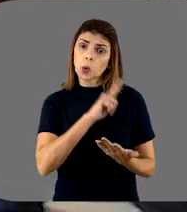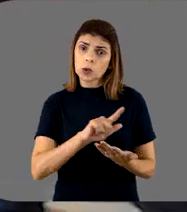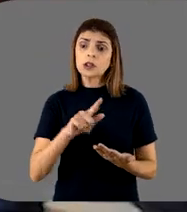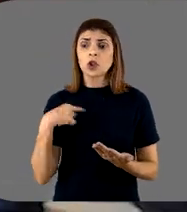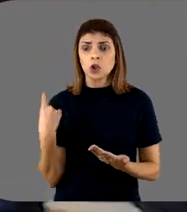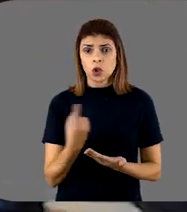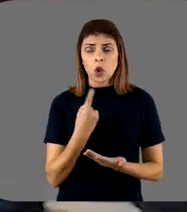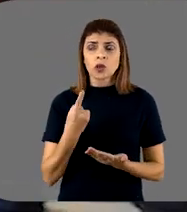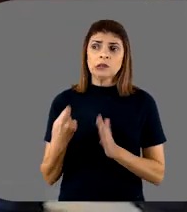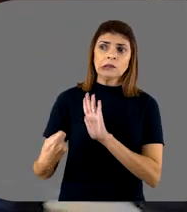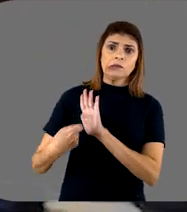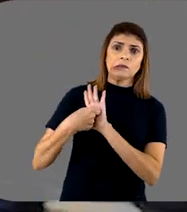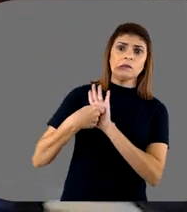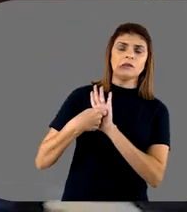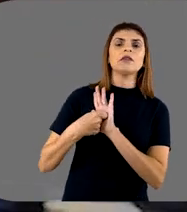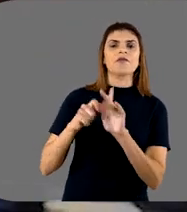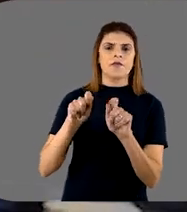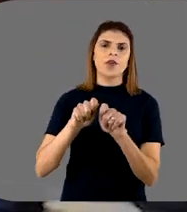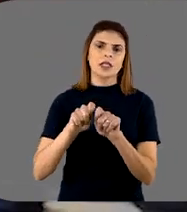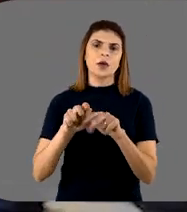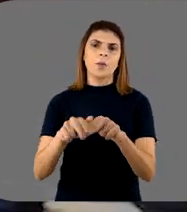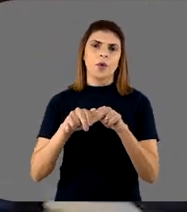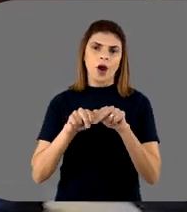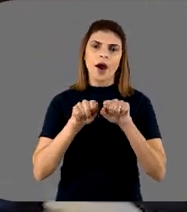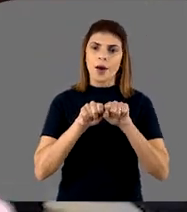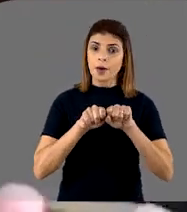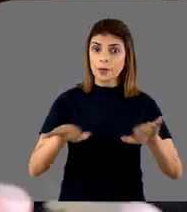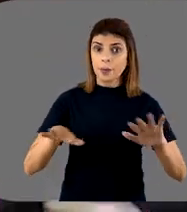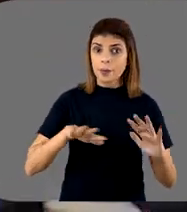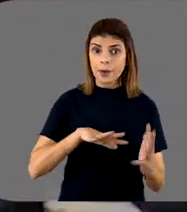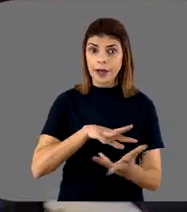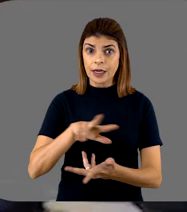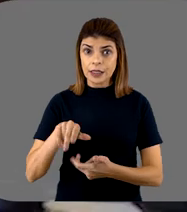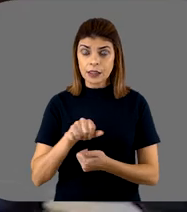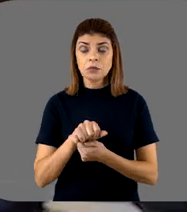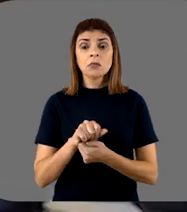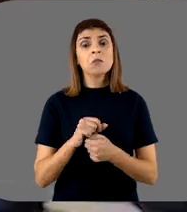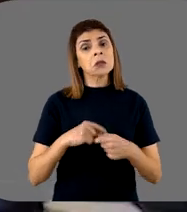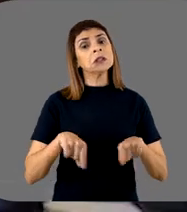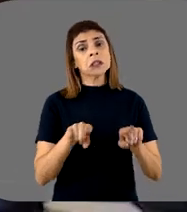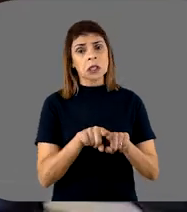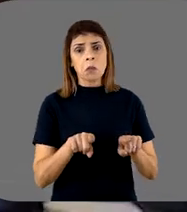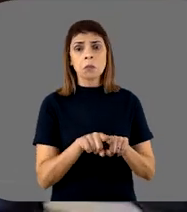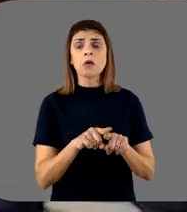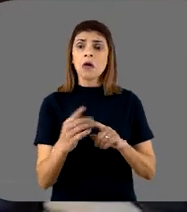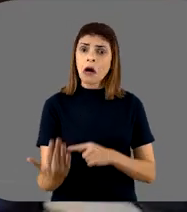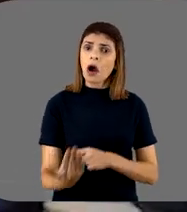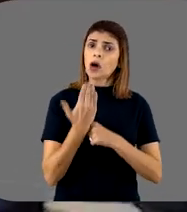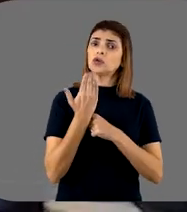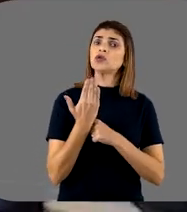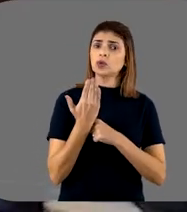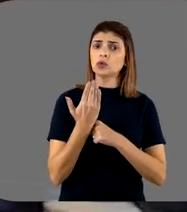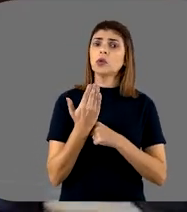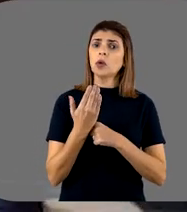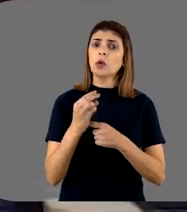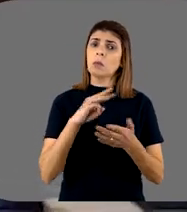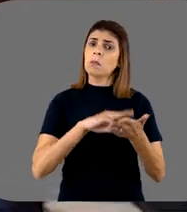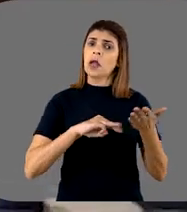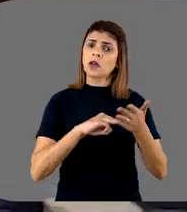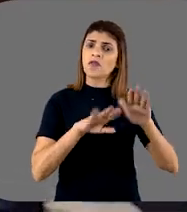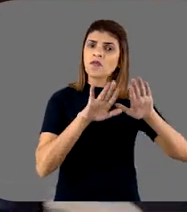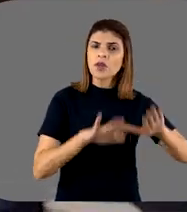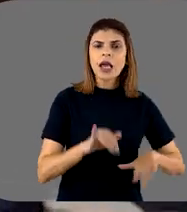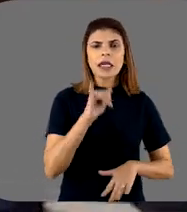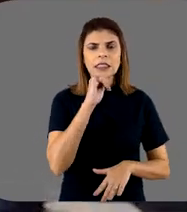vieram que né que fomos forçados a fazer em função da da pandemia mas eu acho que eles vieram eh para ficar